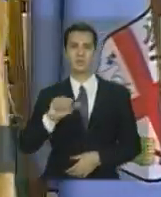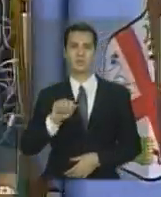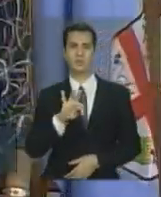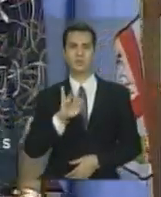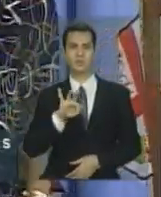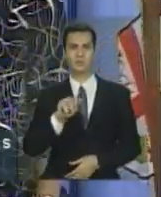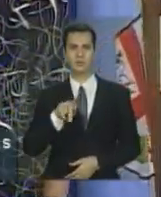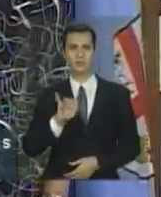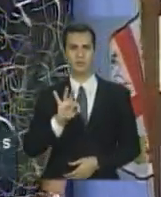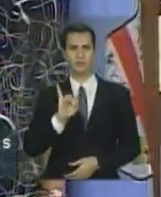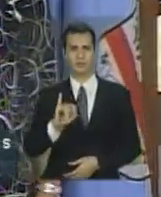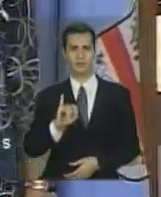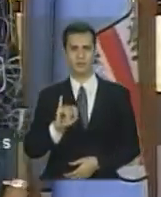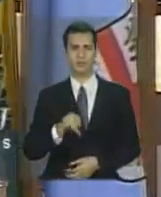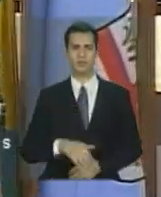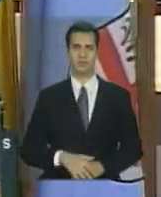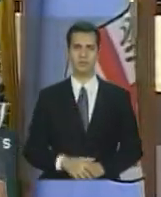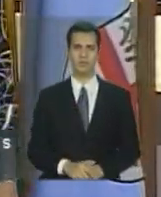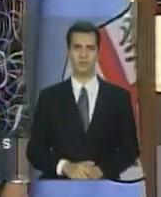Itamaraty.